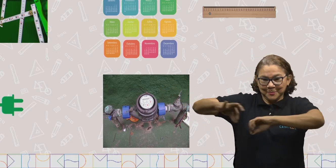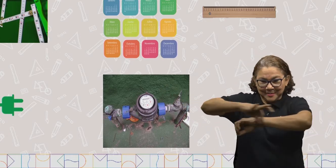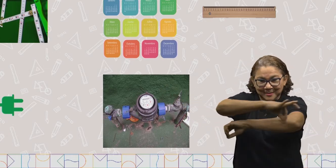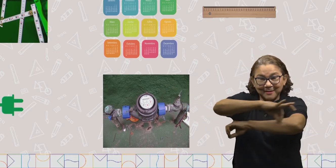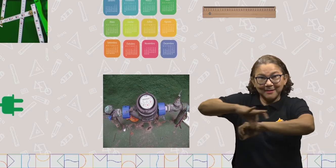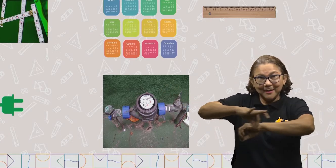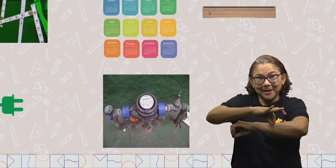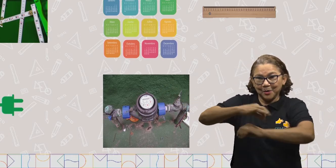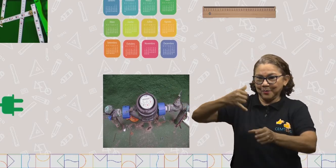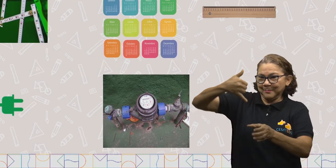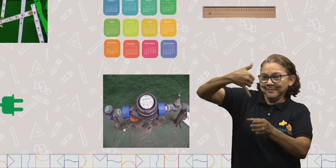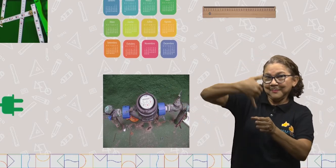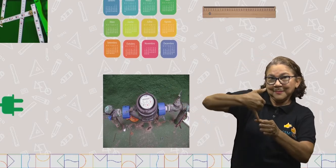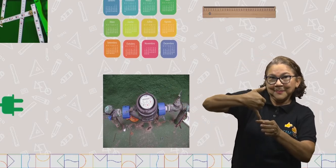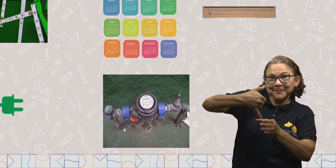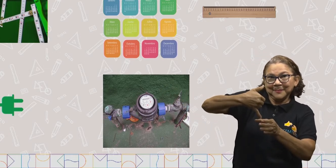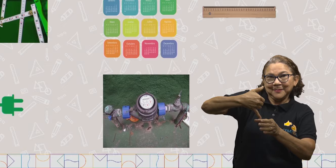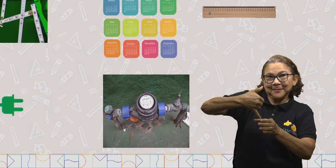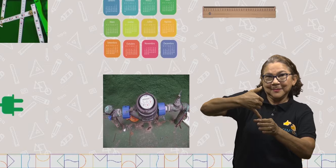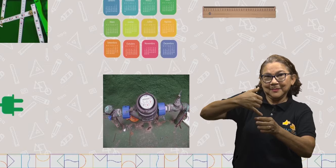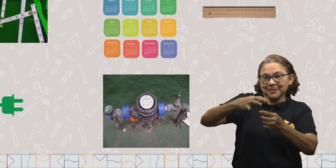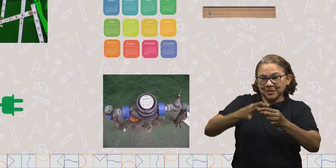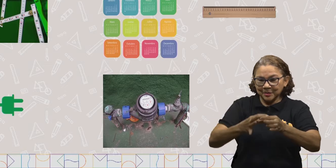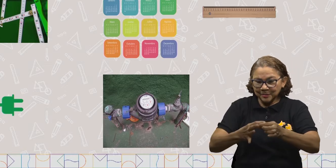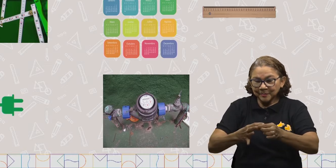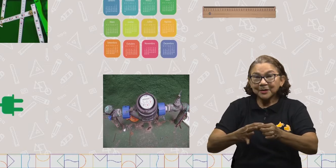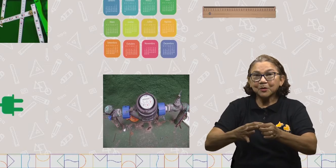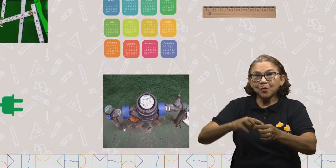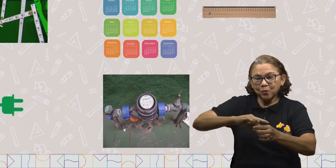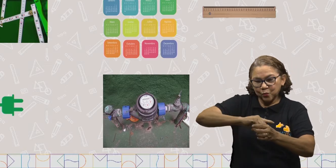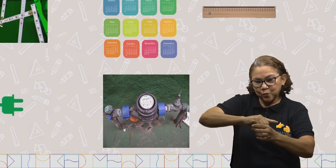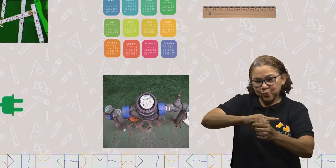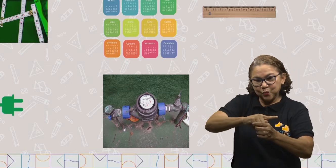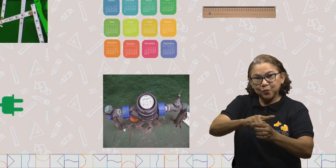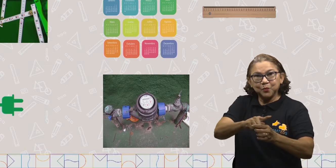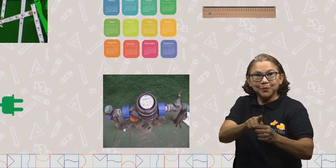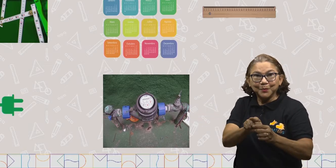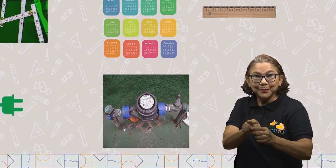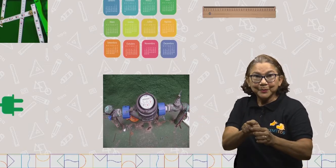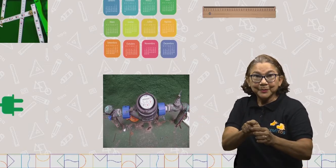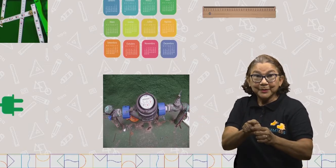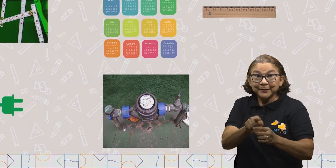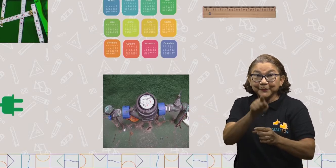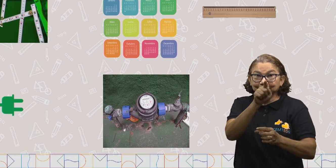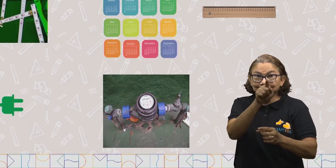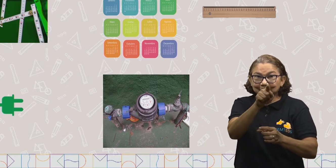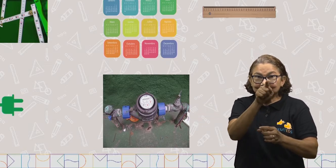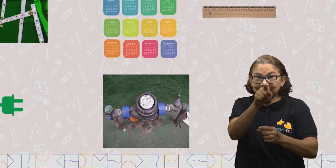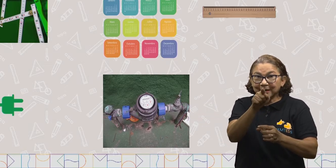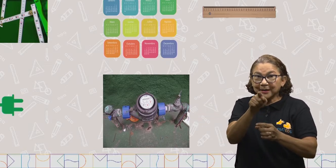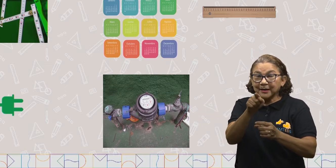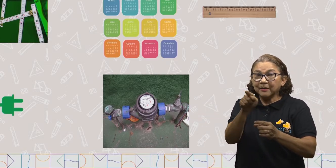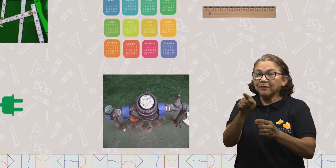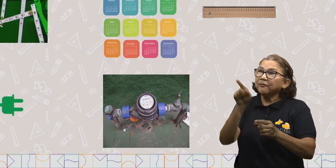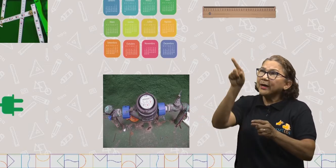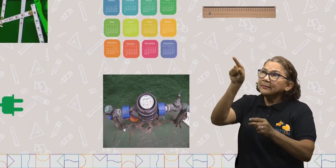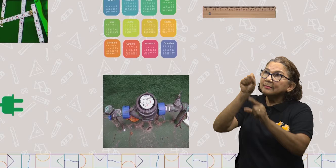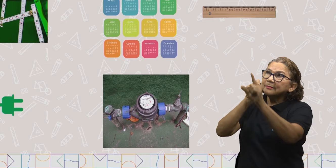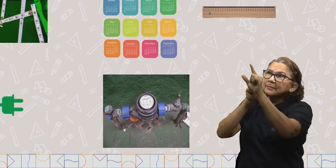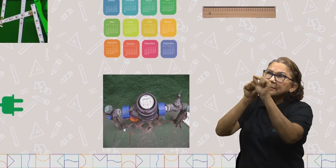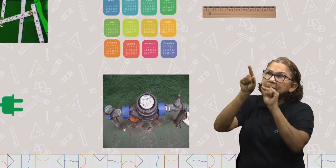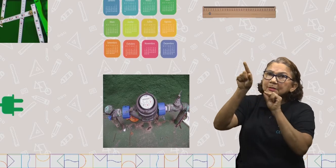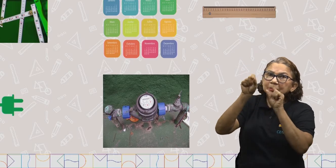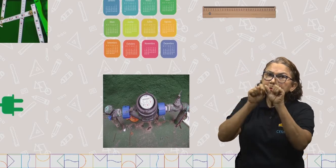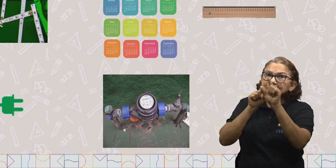calendário, régua, bomba de gasolina e o hidrômetro. Você vai responder com a